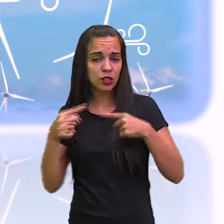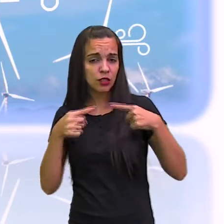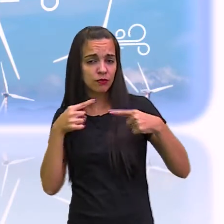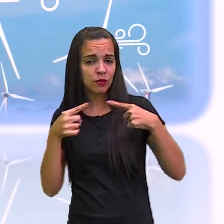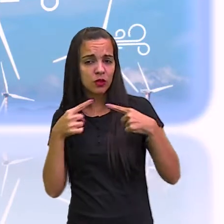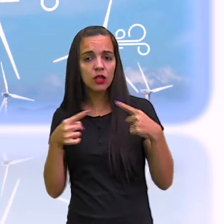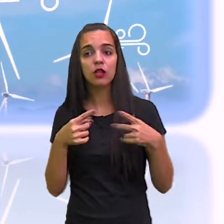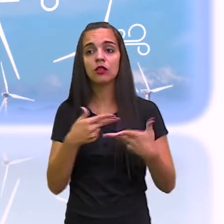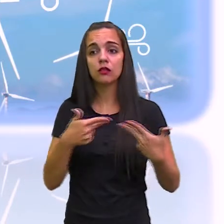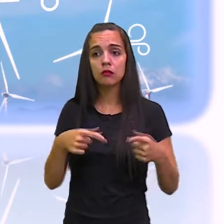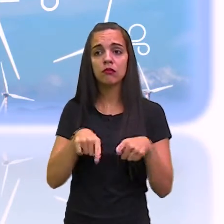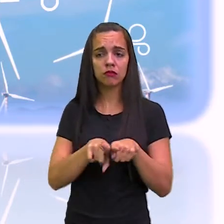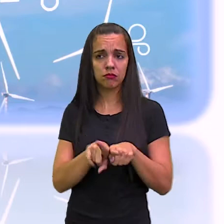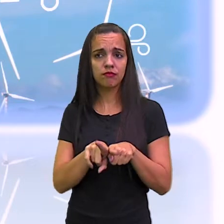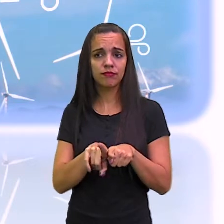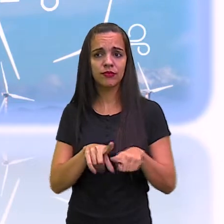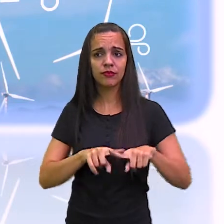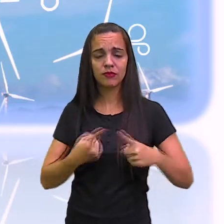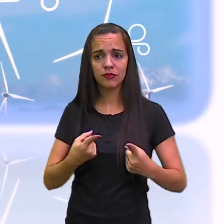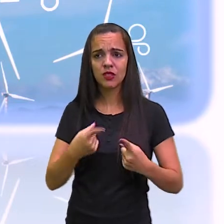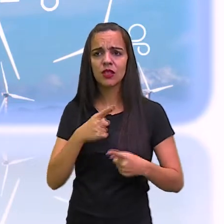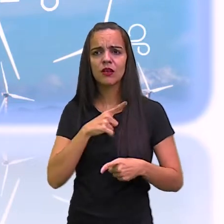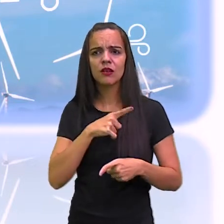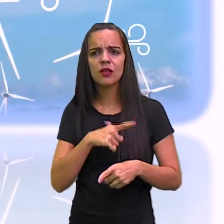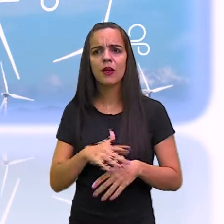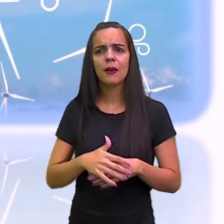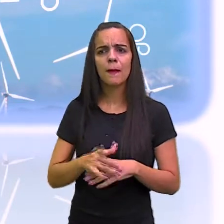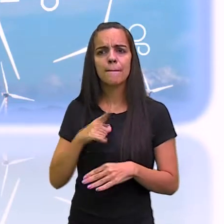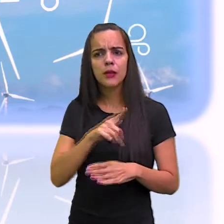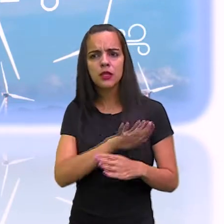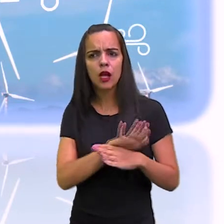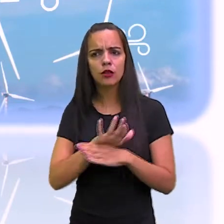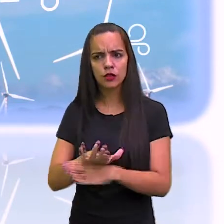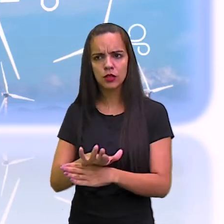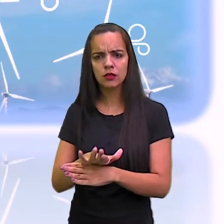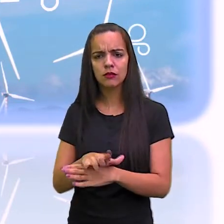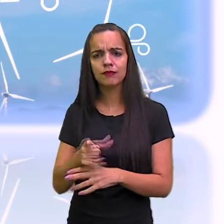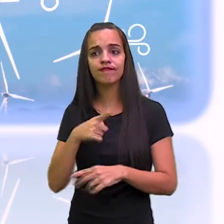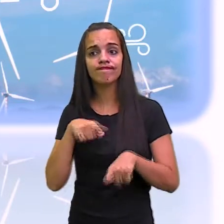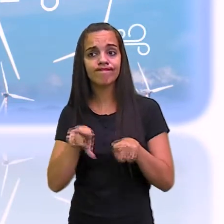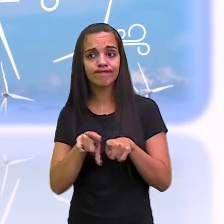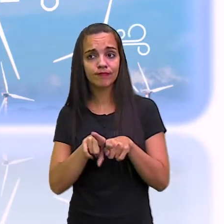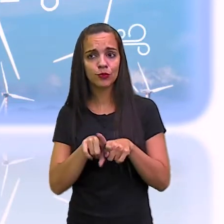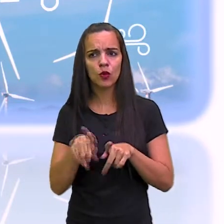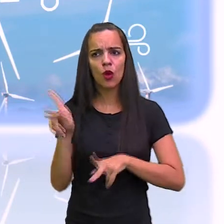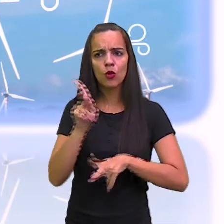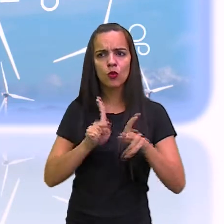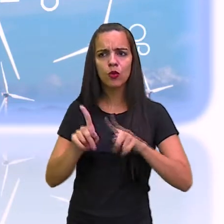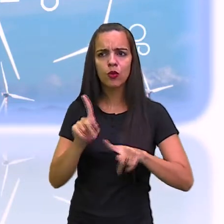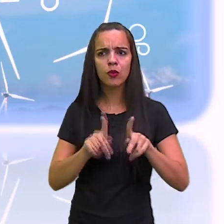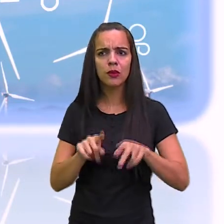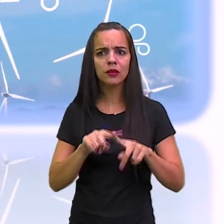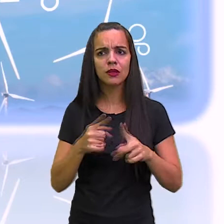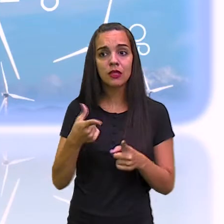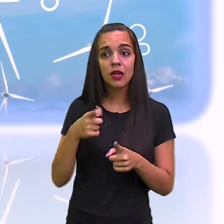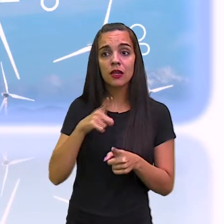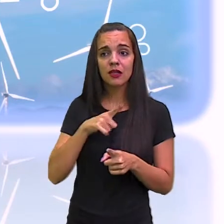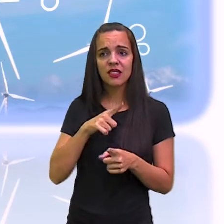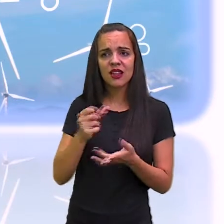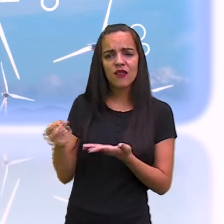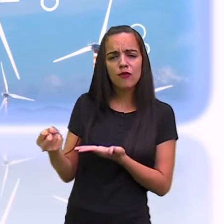geram. As termoelétricas contribuem para o efeito estufa, devido ao lançamento